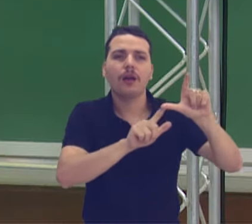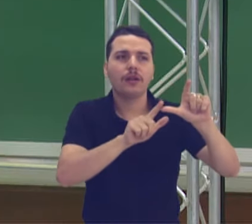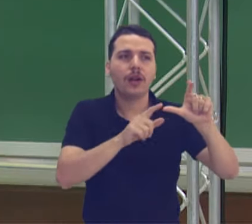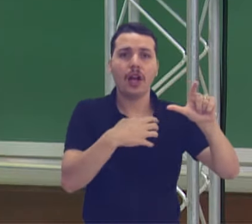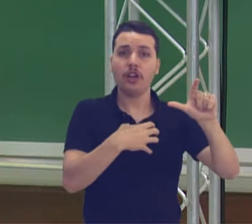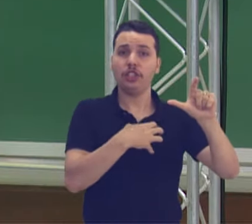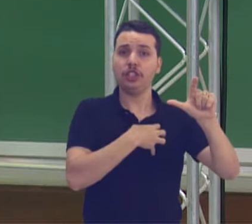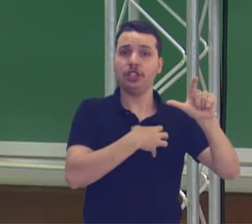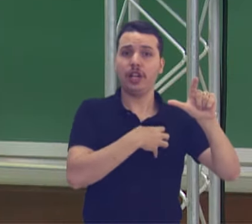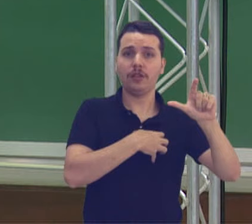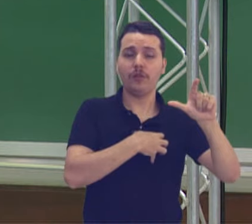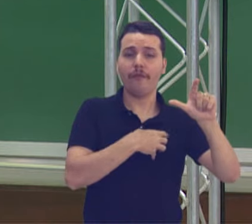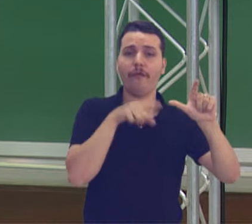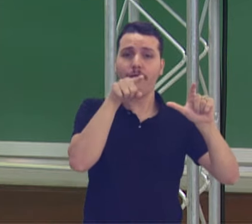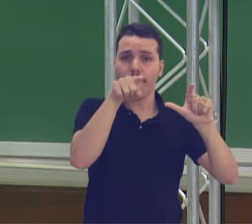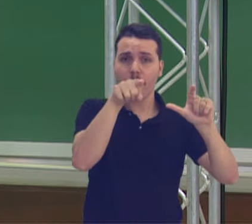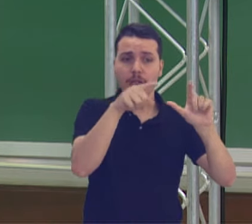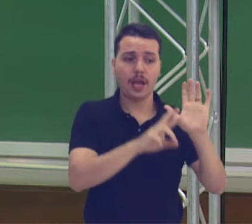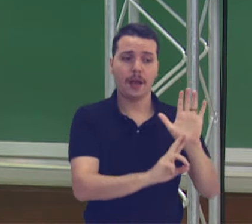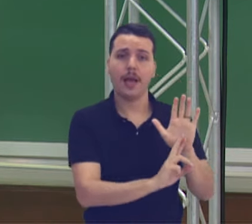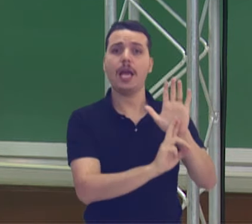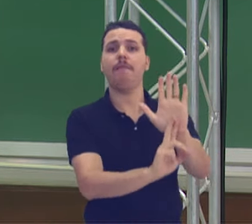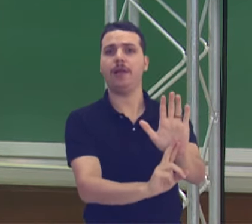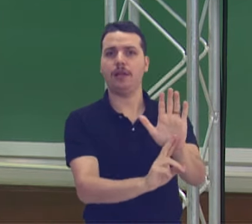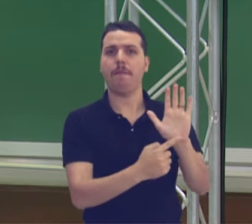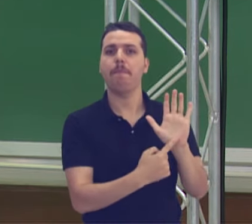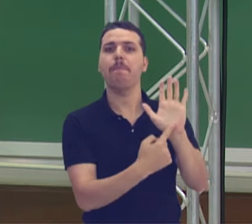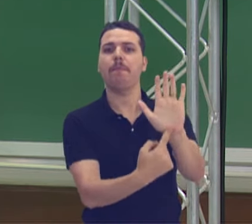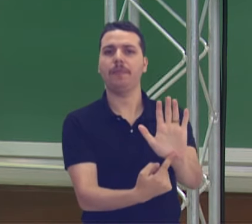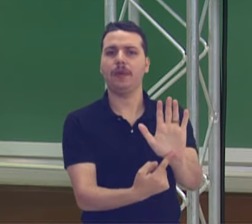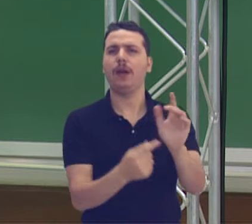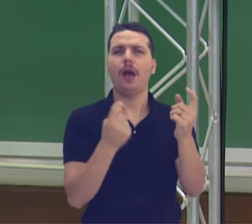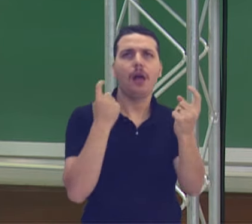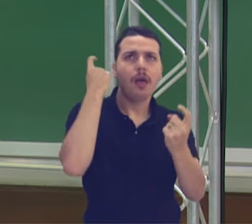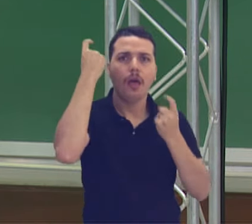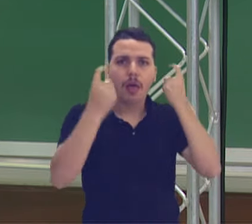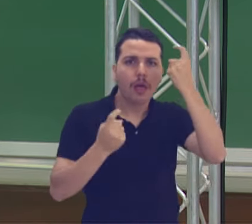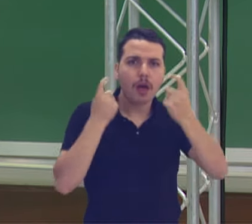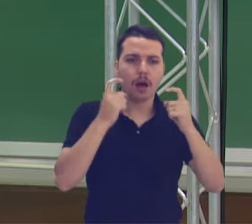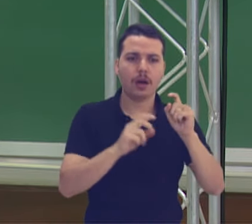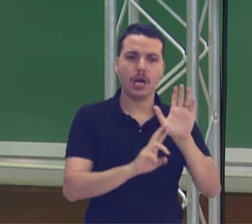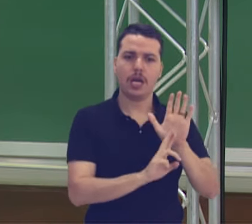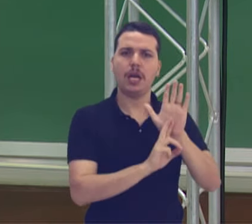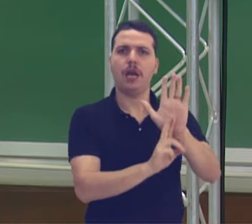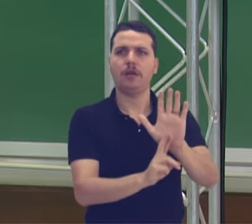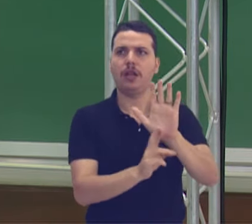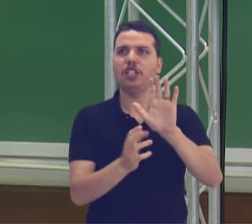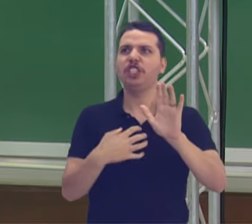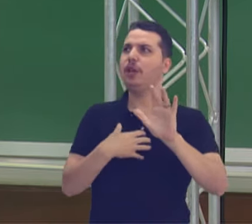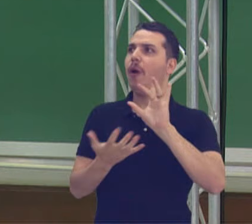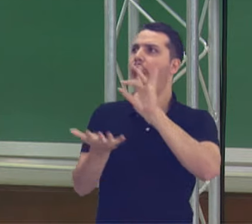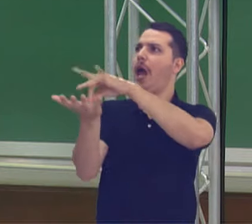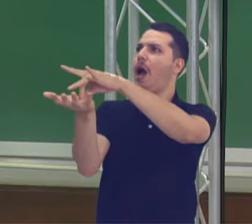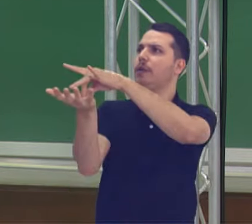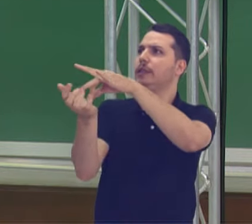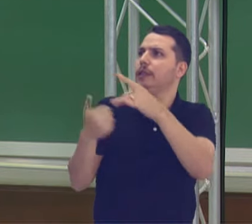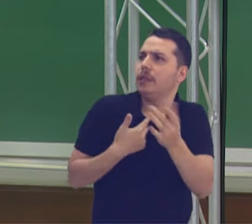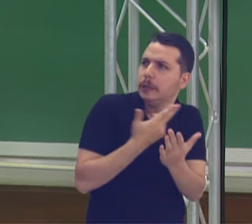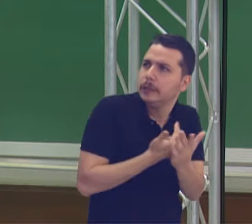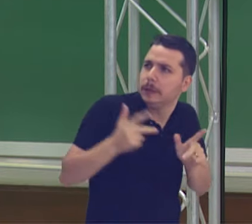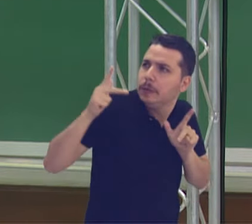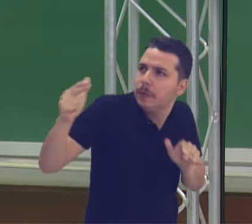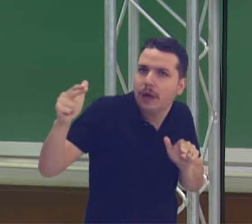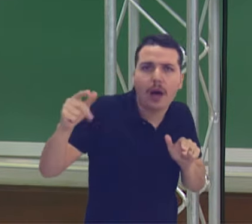que é o jeito que você está representando então não fique tão preocupado em representar a realidade às vezes a